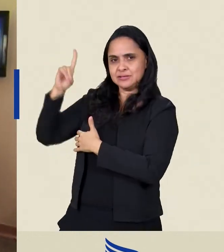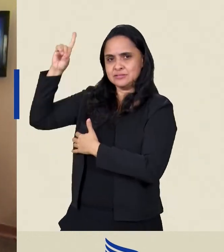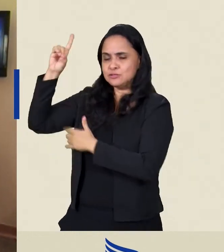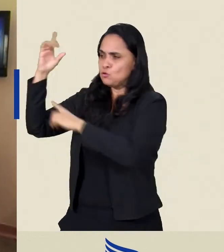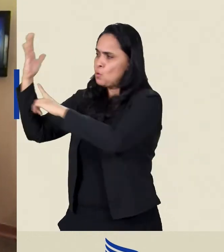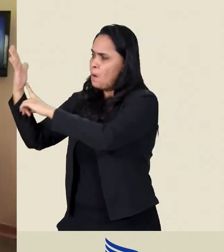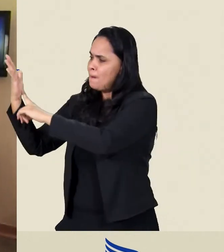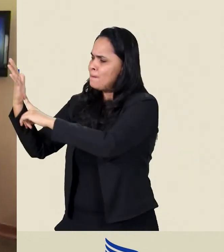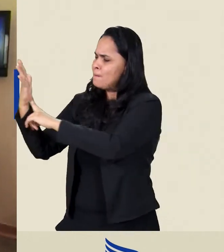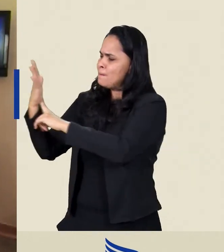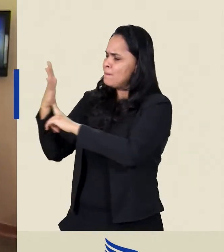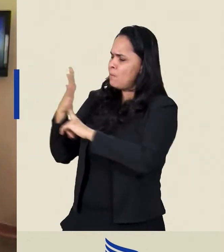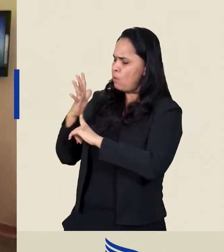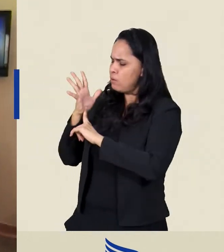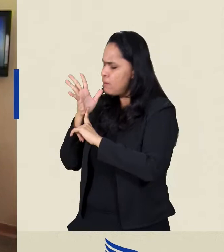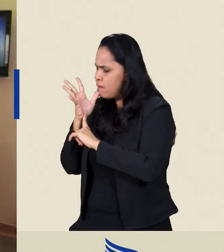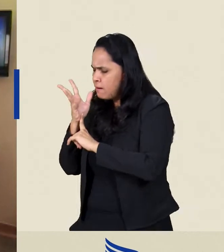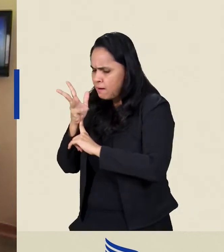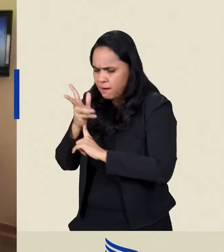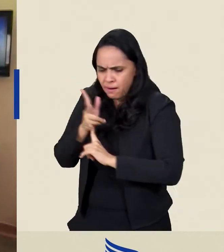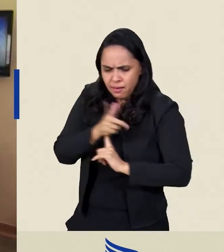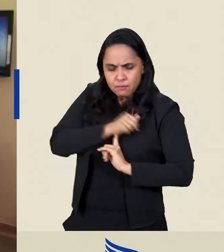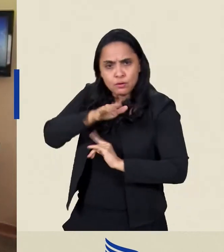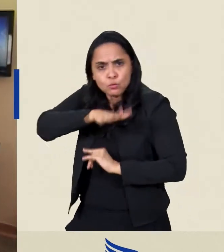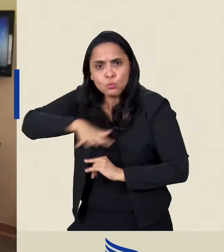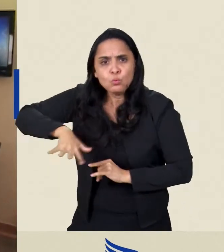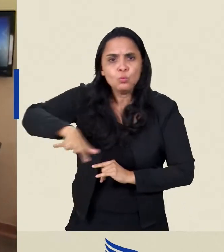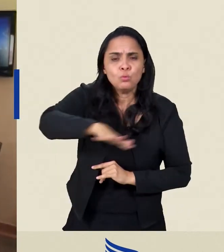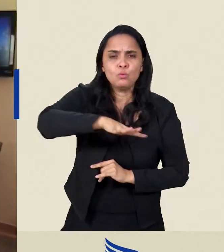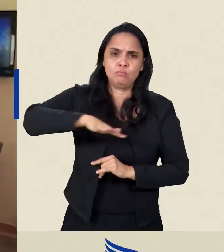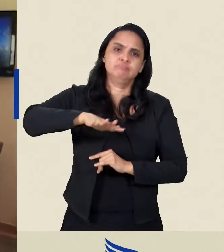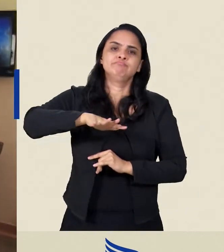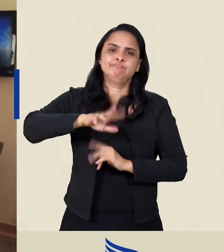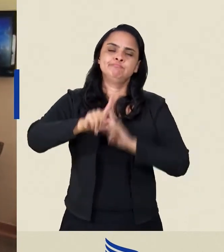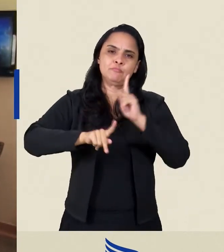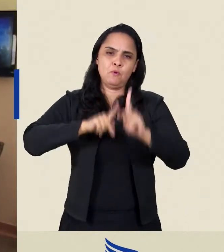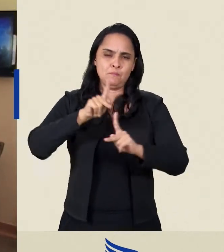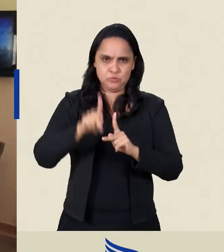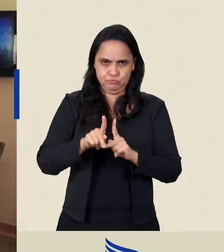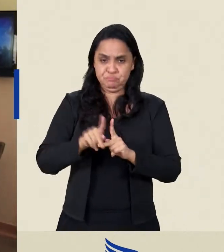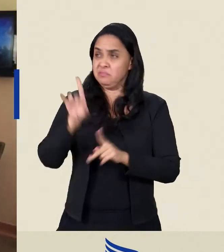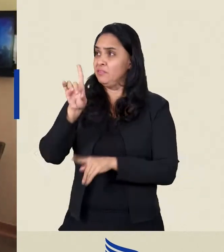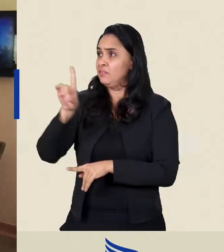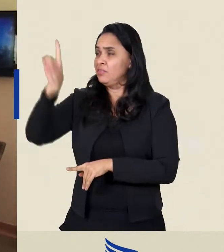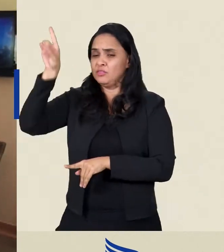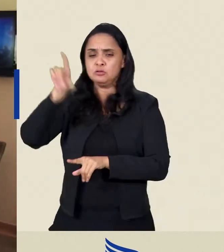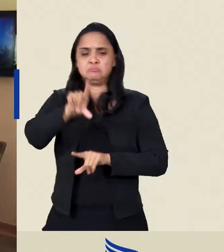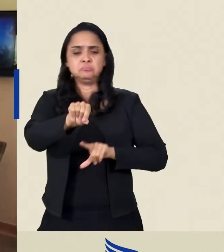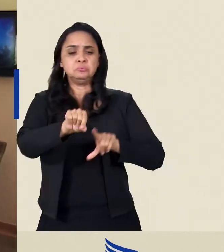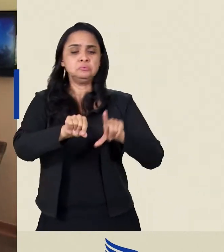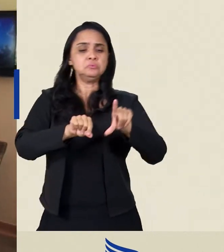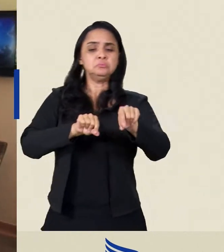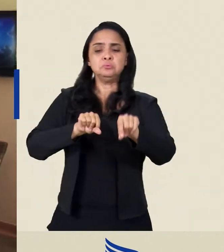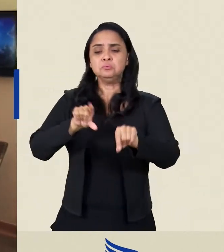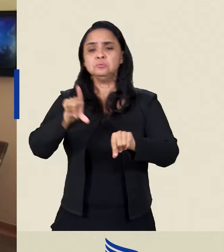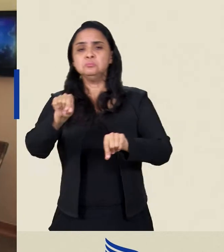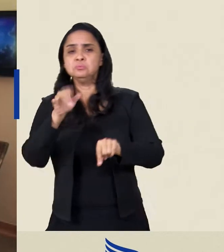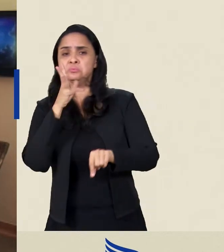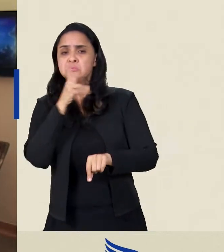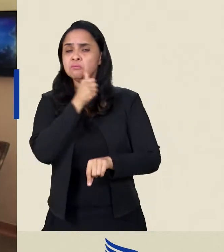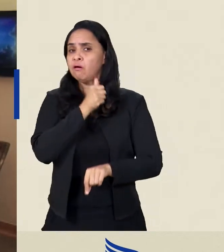manifestado trazendo salvação a todos os homens. Deus não escolheu um grupo selecionado para a